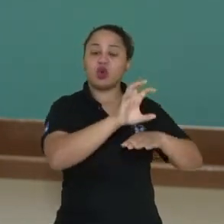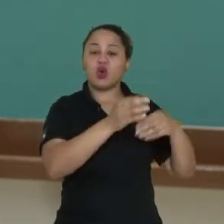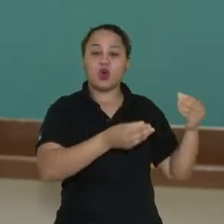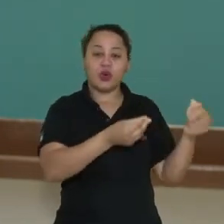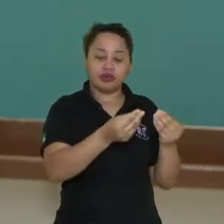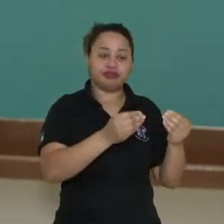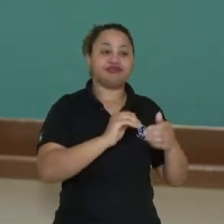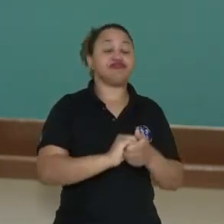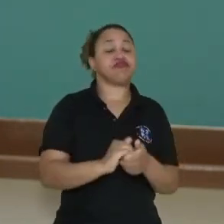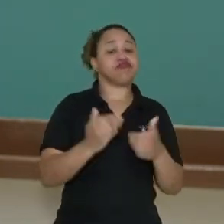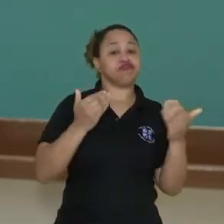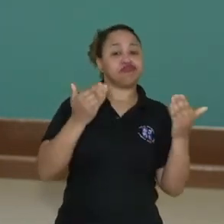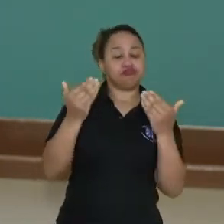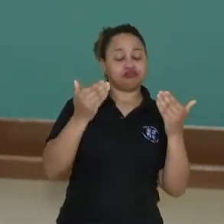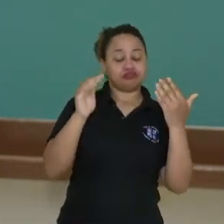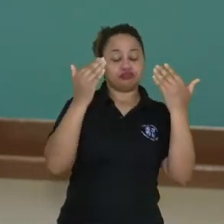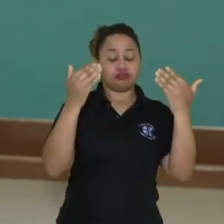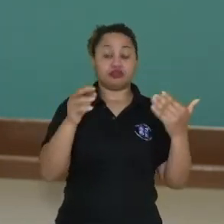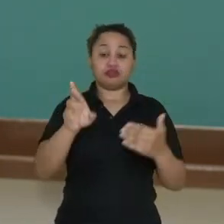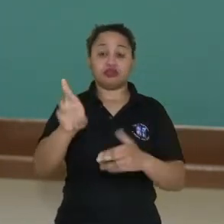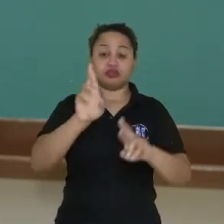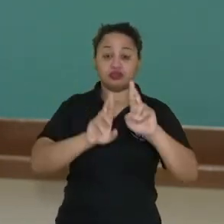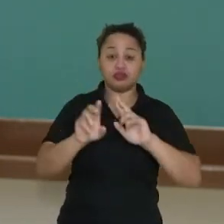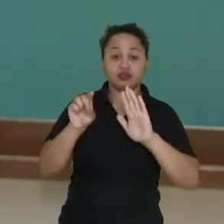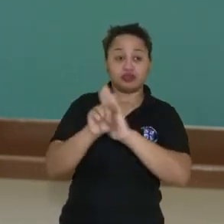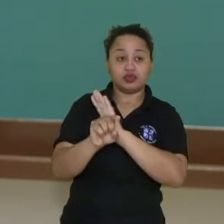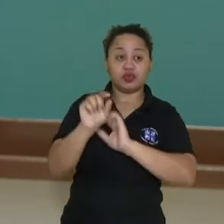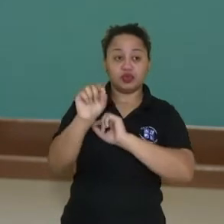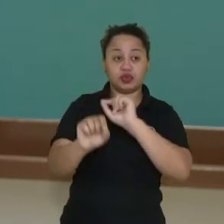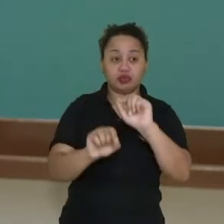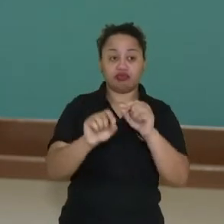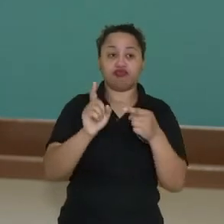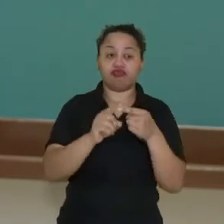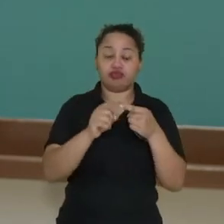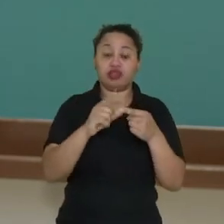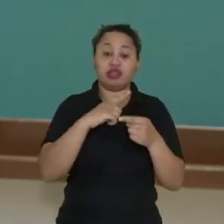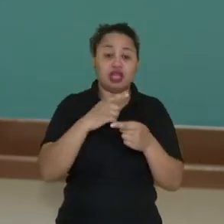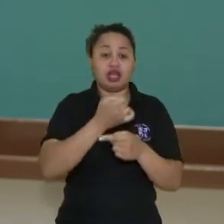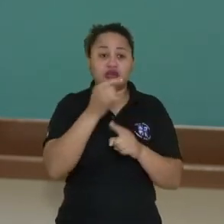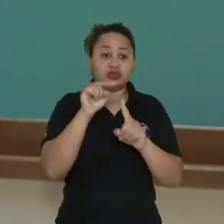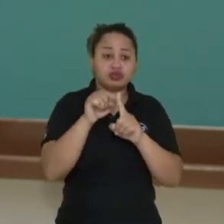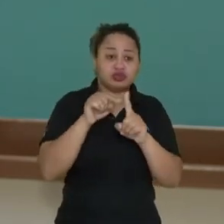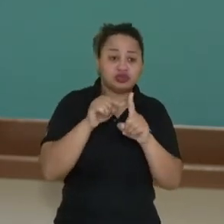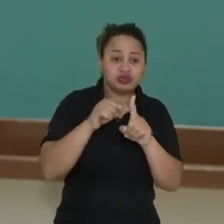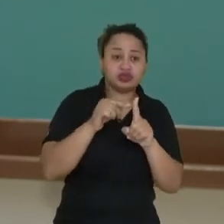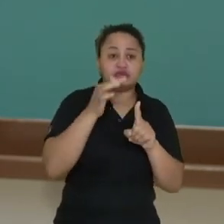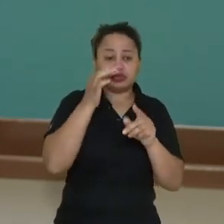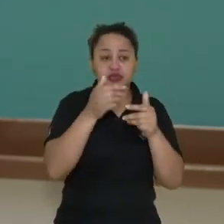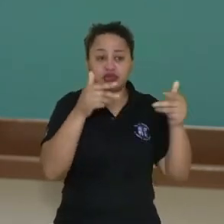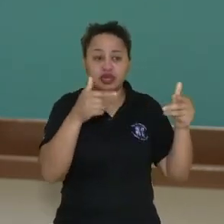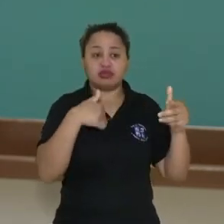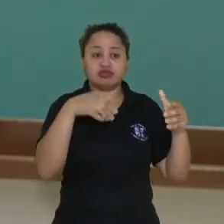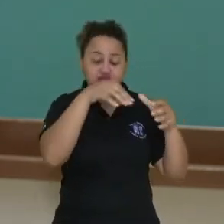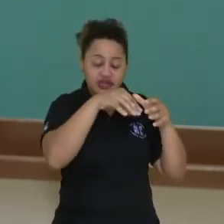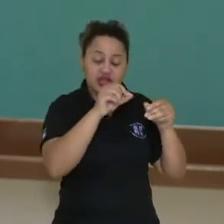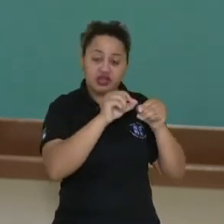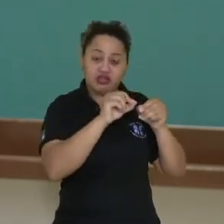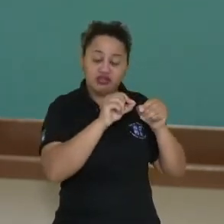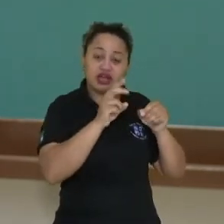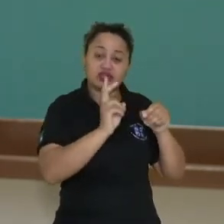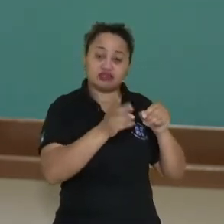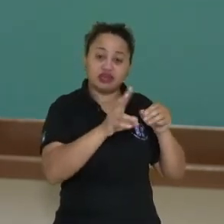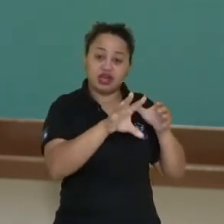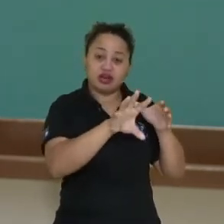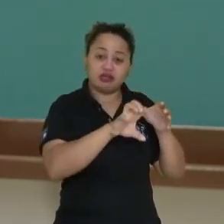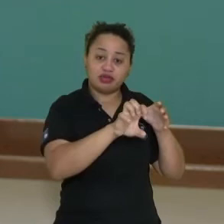dessa comparação, analise e responda as seguintes questões. Há algum tipo de vegetal no interior do experimento que promove a fixação